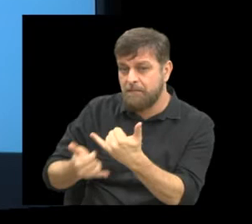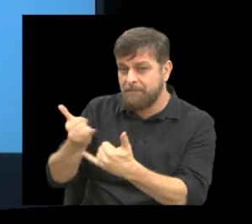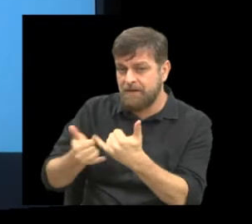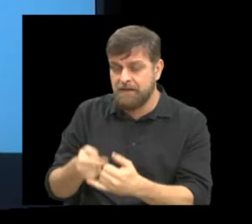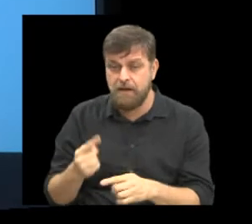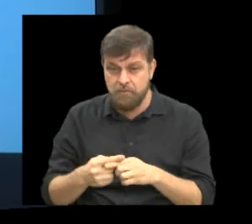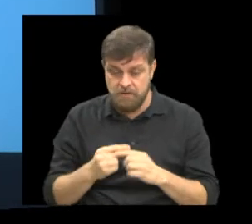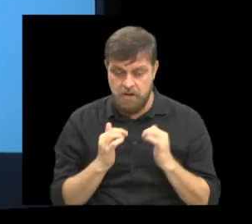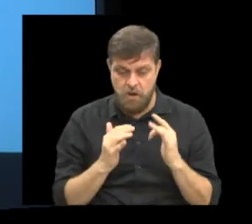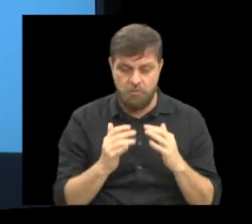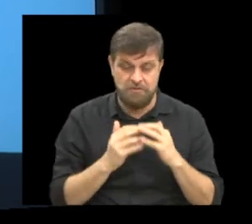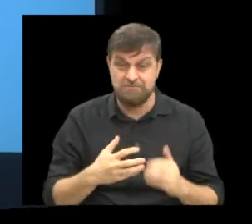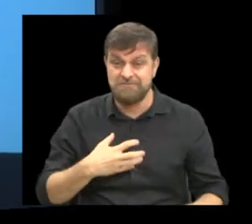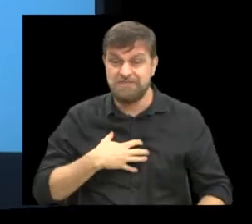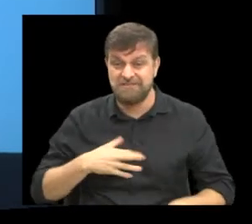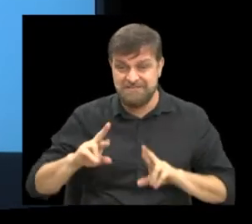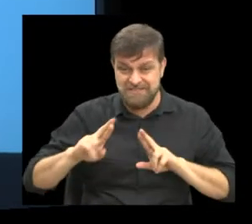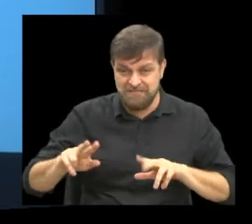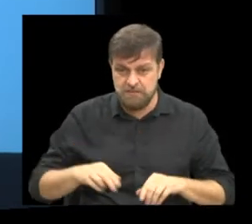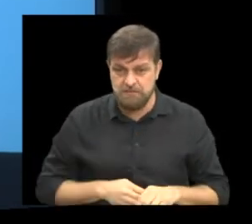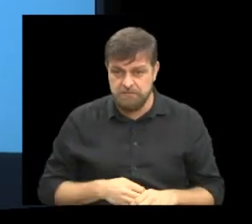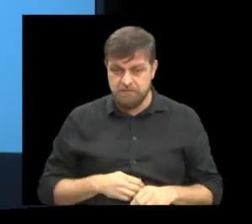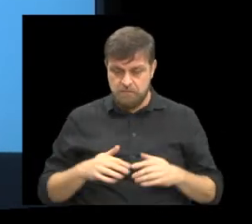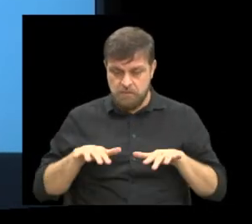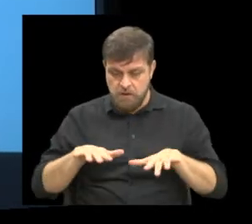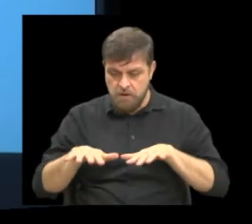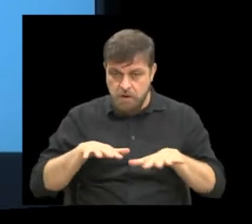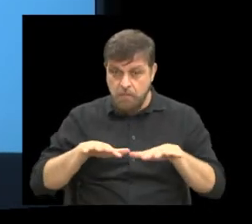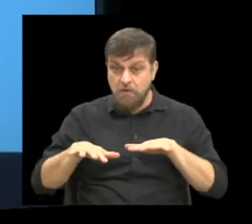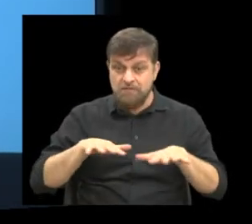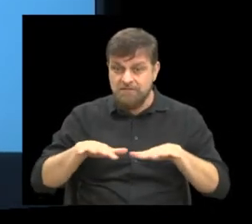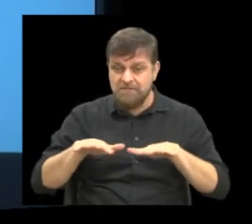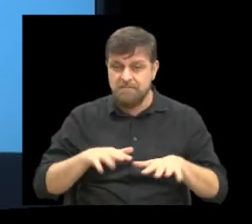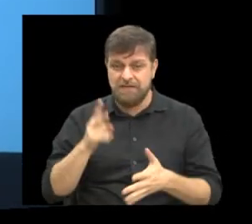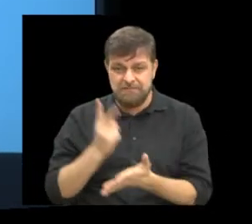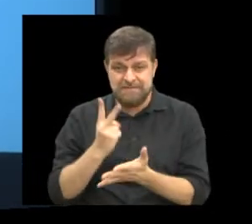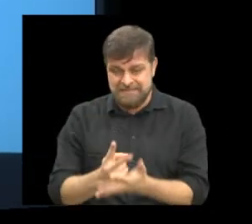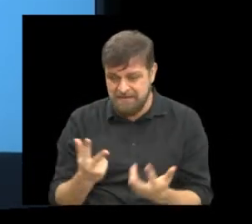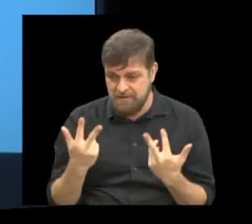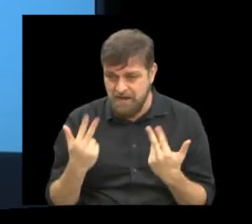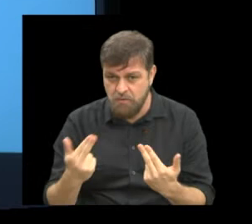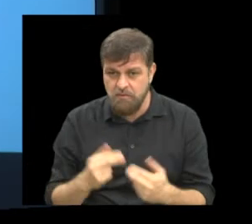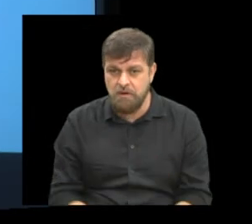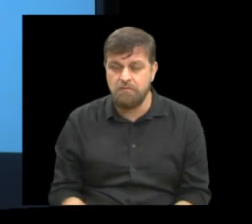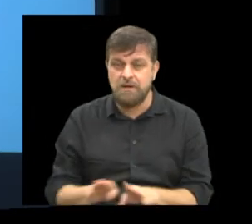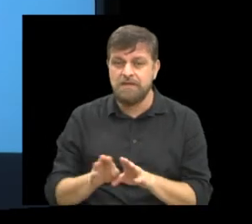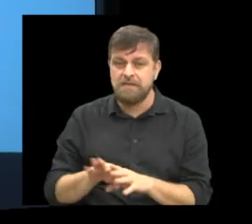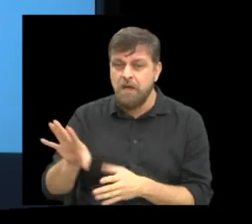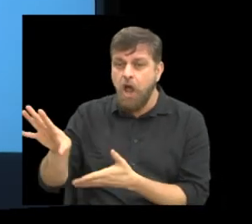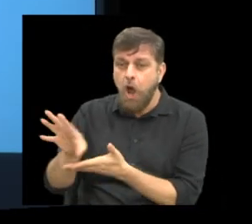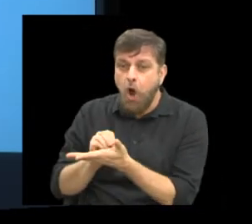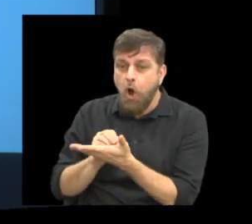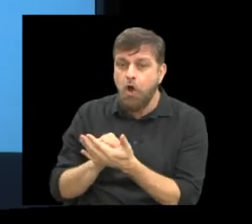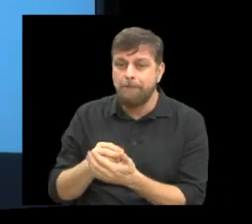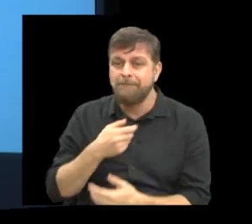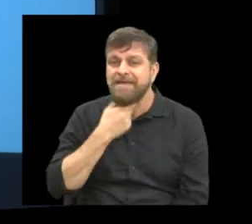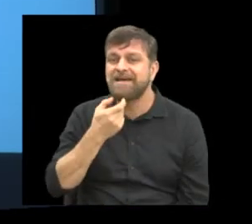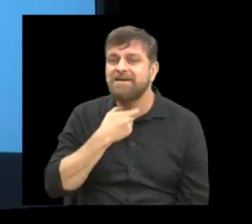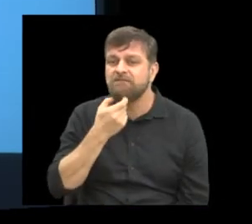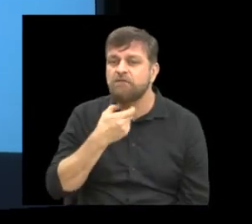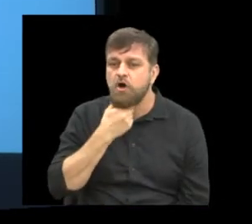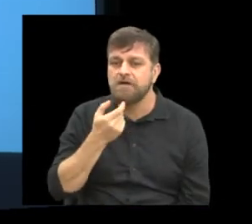ele é diferenciado. Os movimentos repetitivos, né? Que é o flap, a ecolalia e o isolamento nas